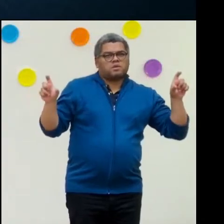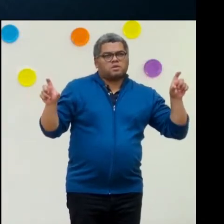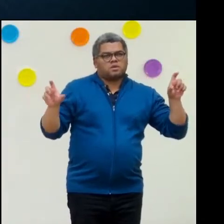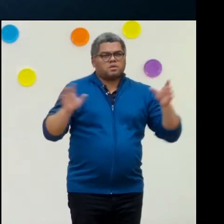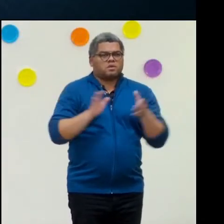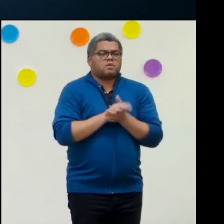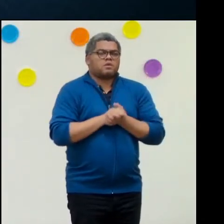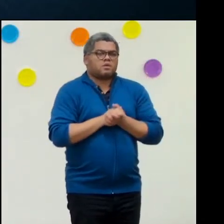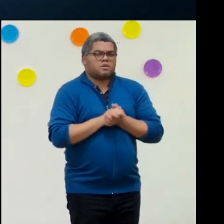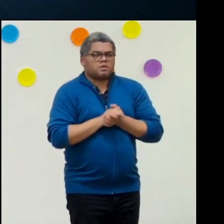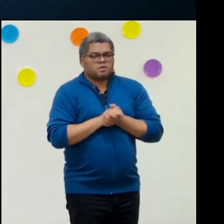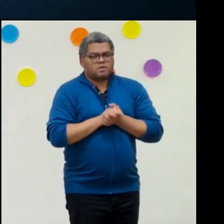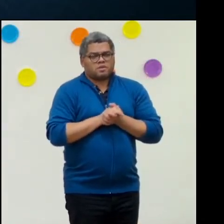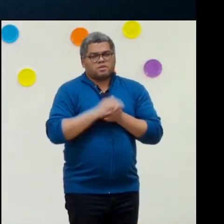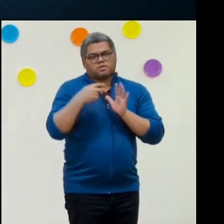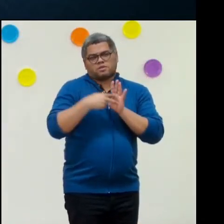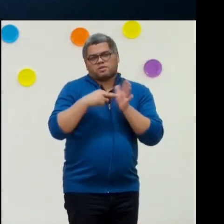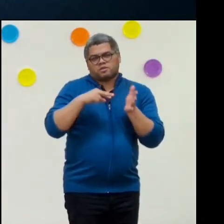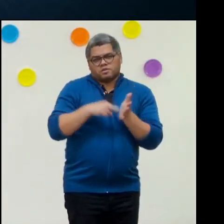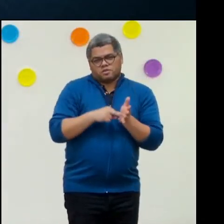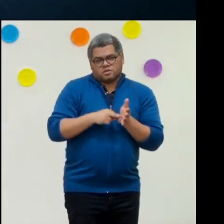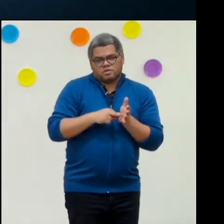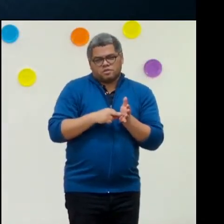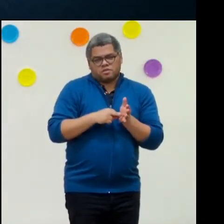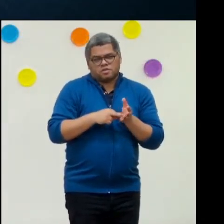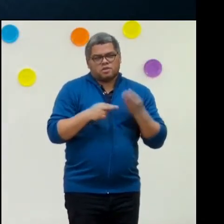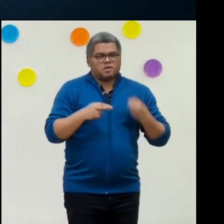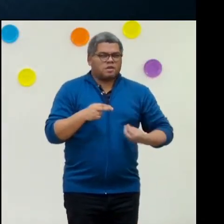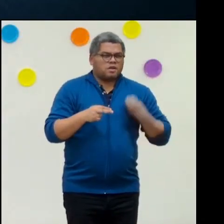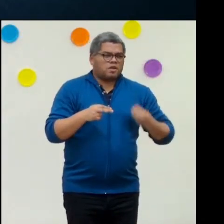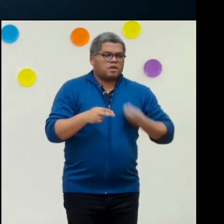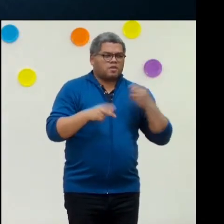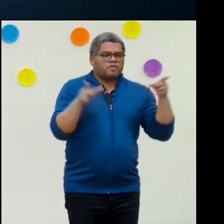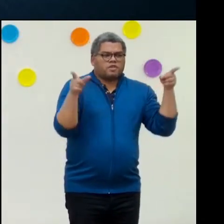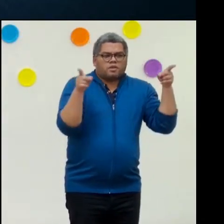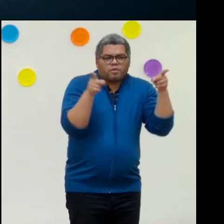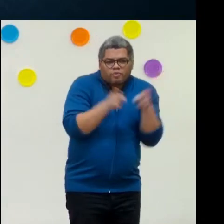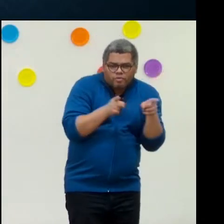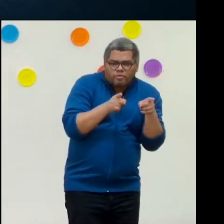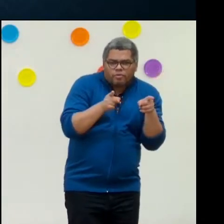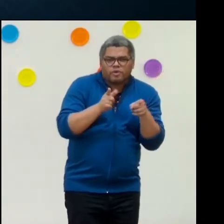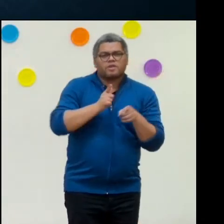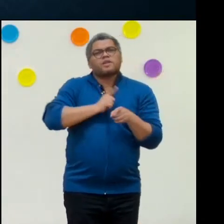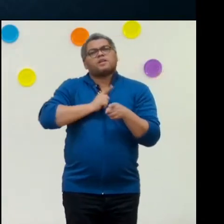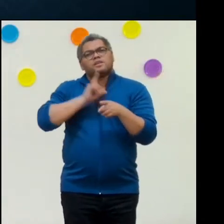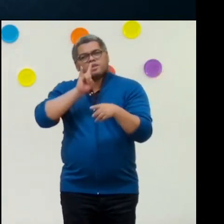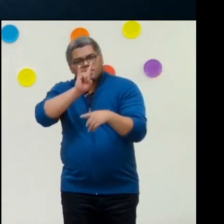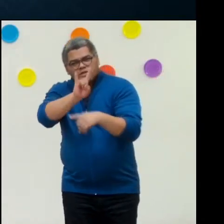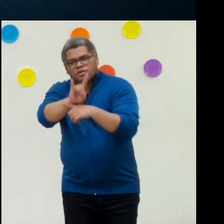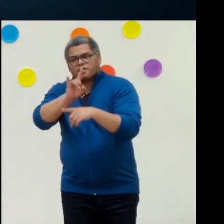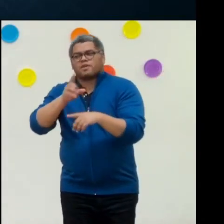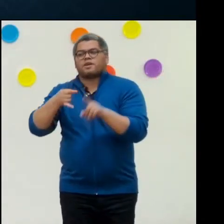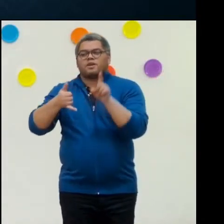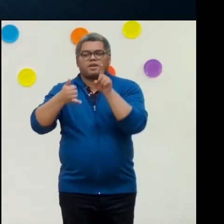have an affair. Em português, a vida é curta, tem um caso. Esse é o slogan.